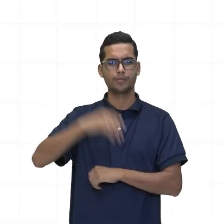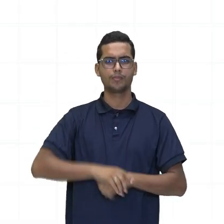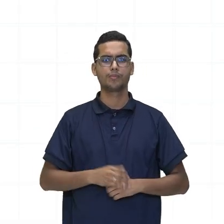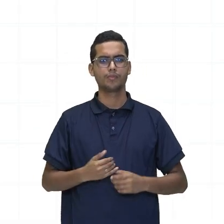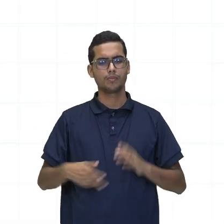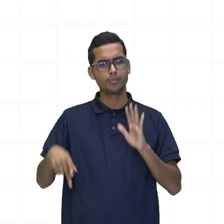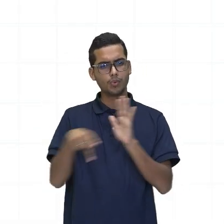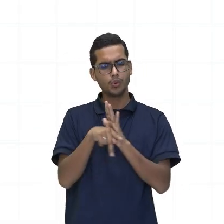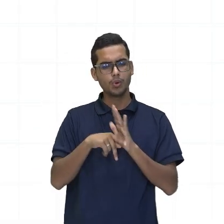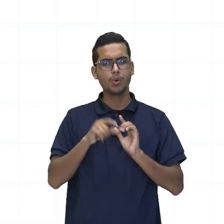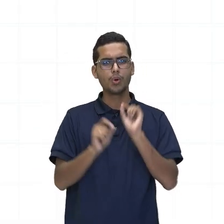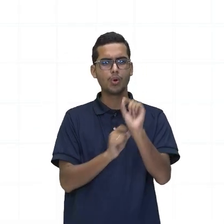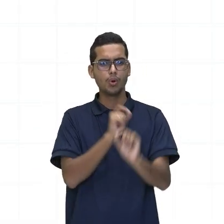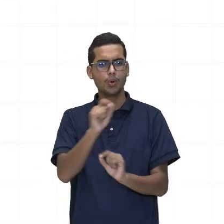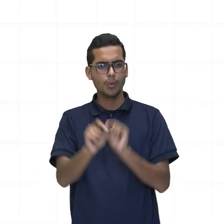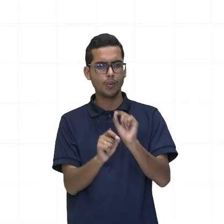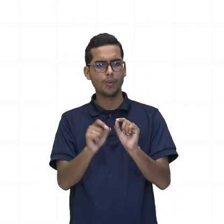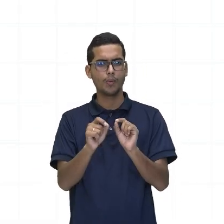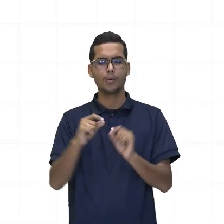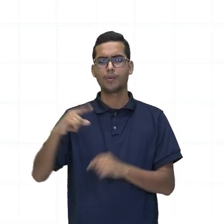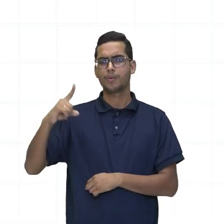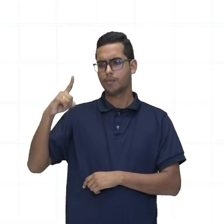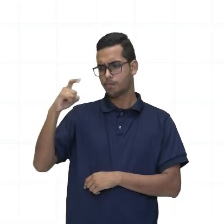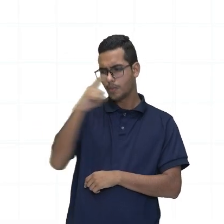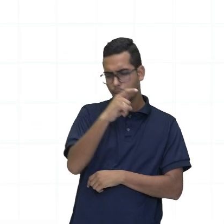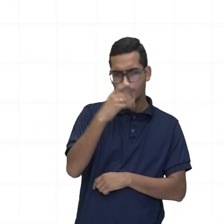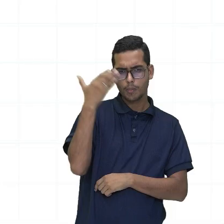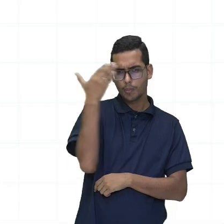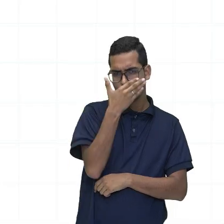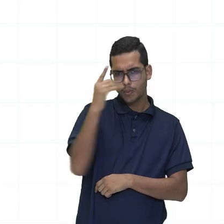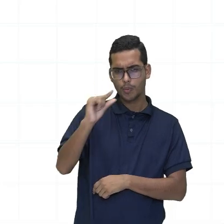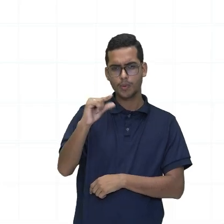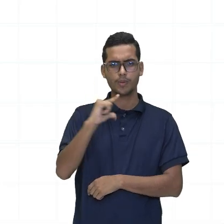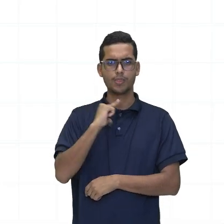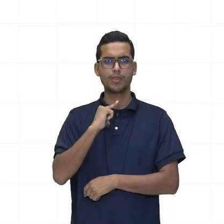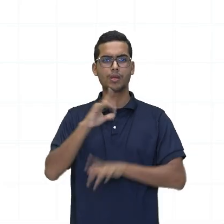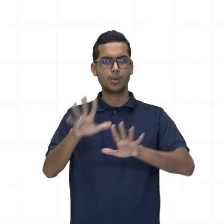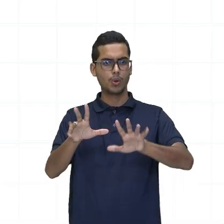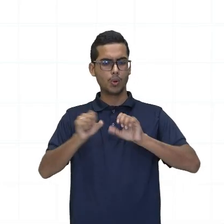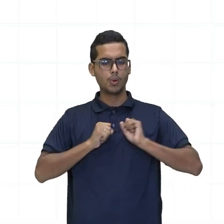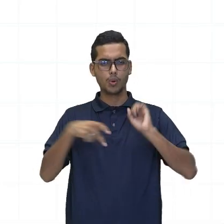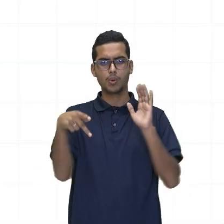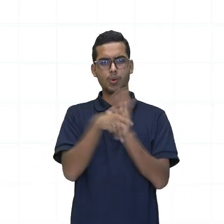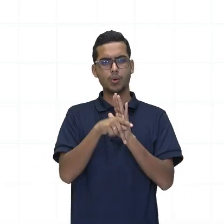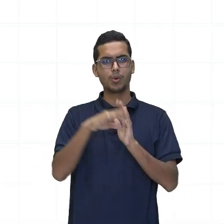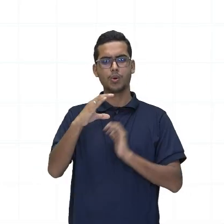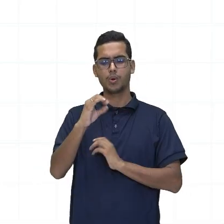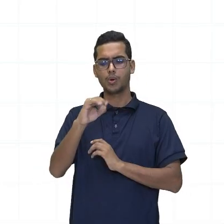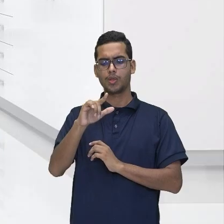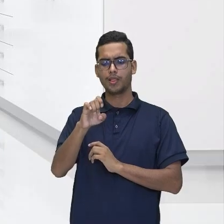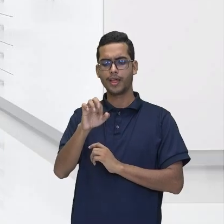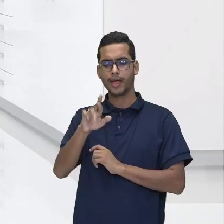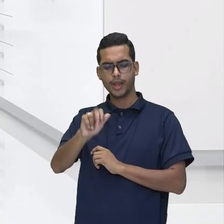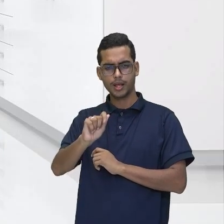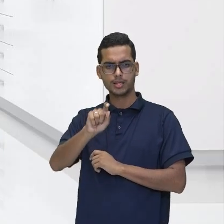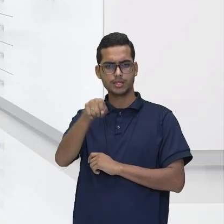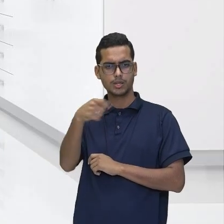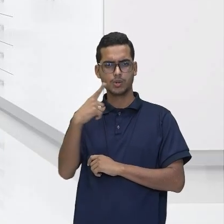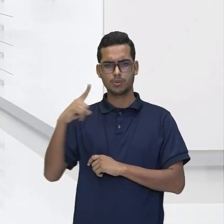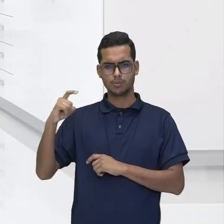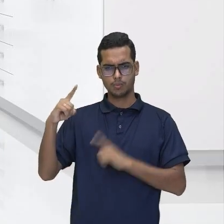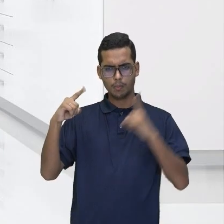micro-organismo que causa a cólera. Eu dei essa explicação aqui no início desse momento da aula para